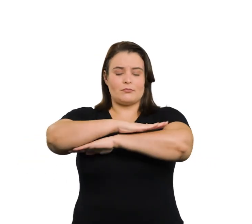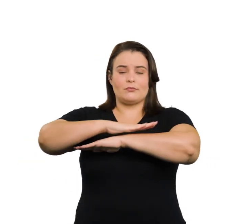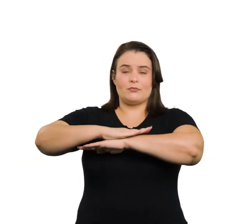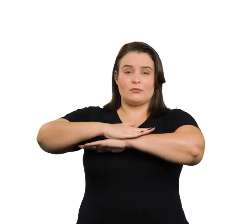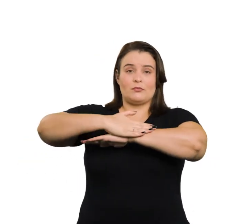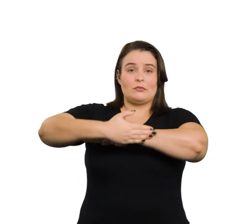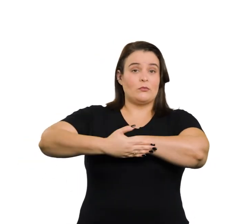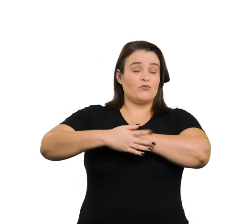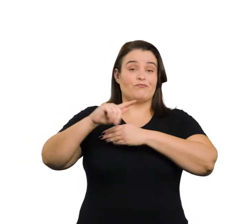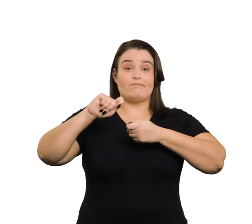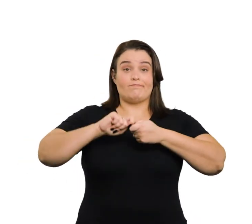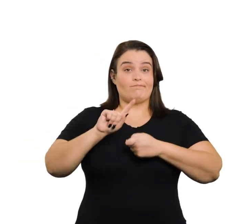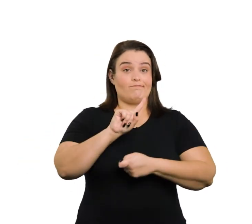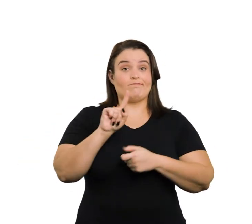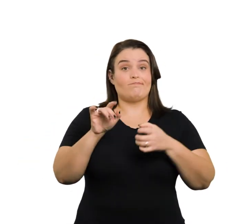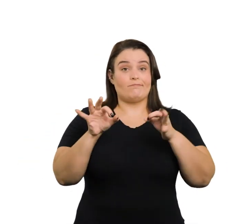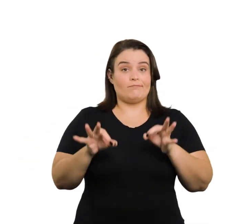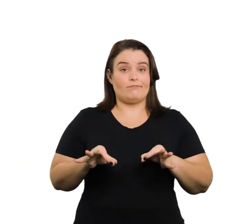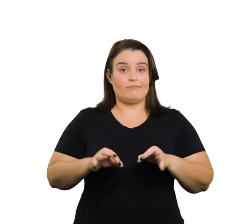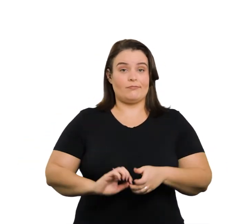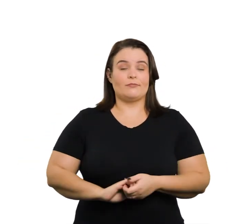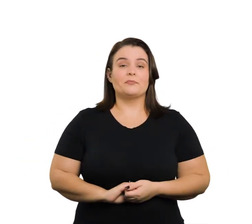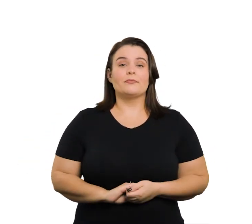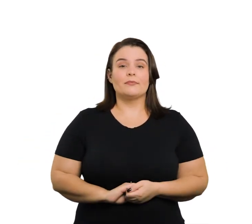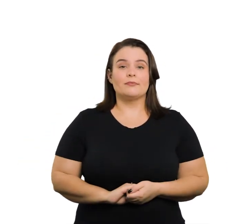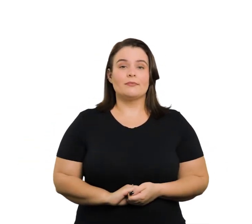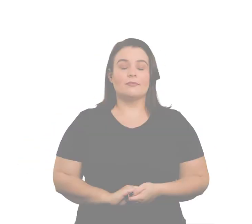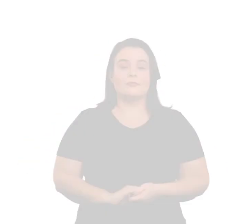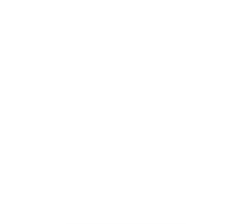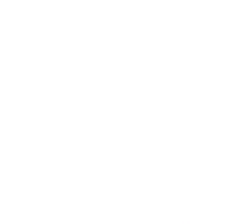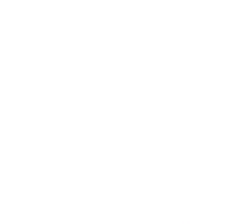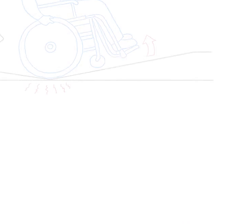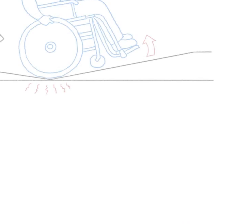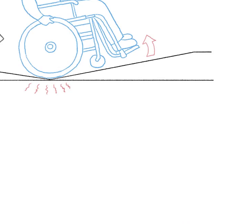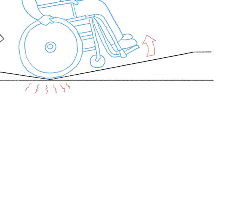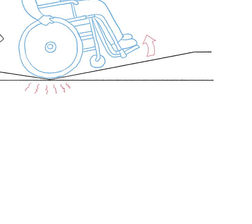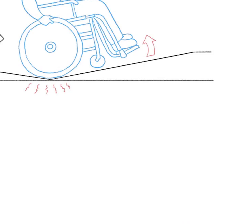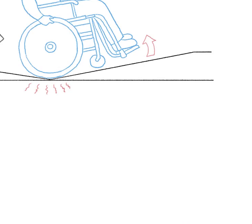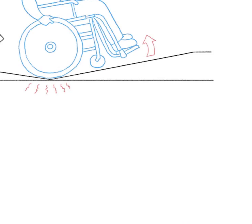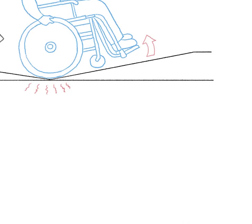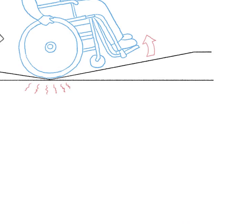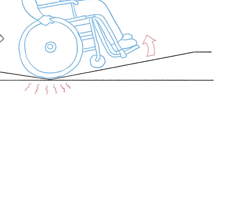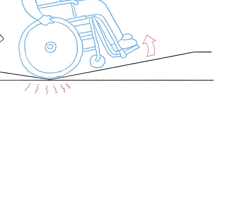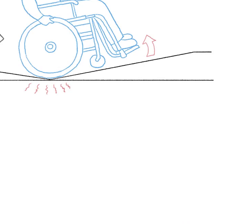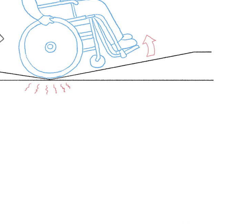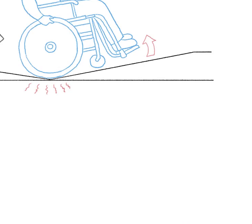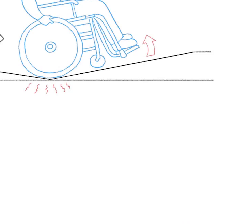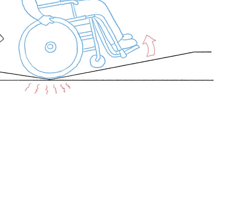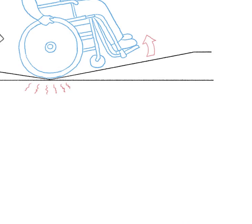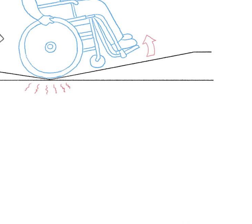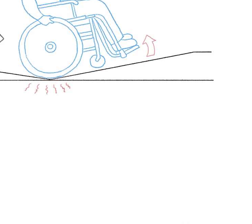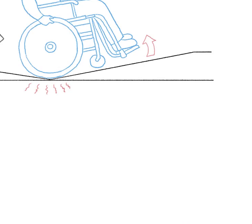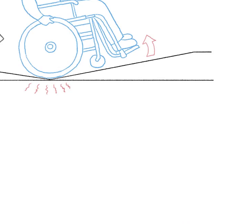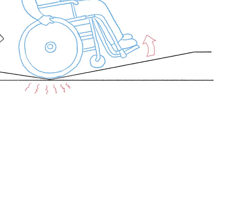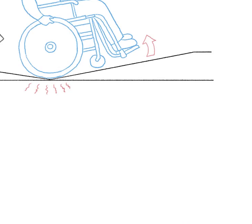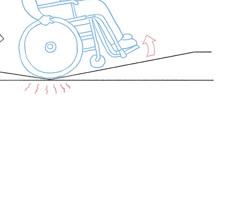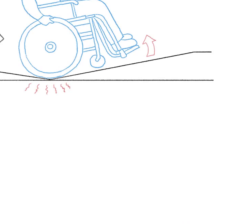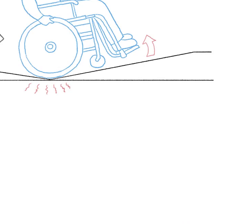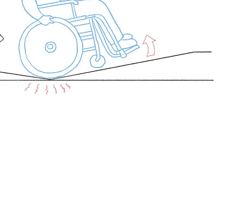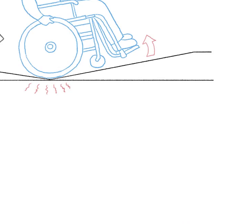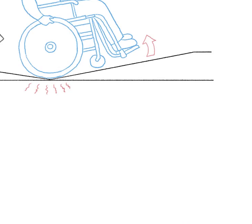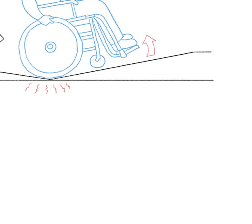rebaixamento de calçada não é feito corretamente? ilustração de um rebaixamento